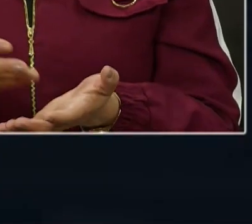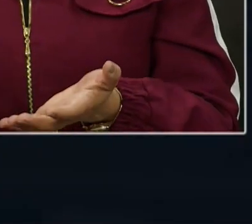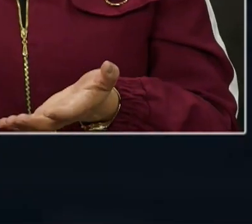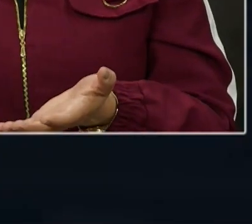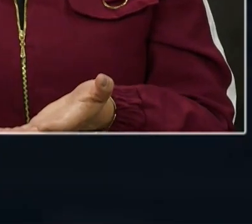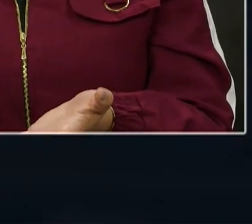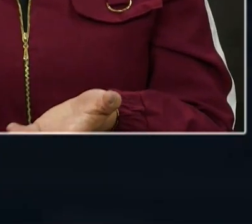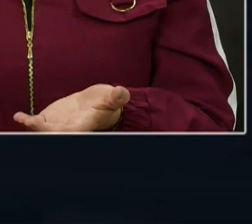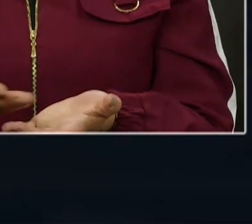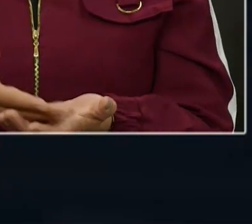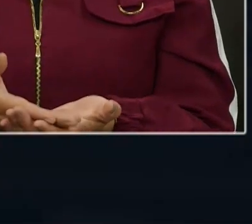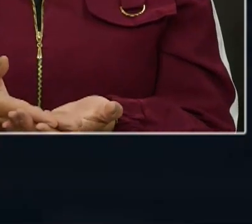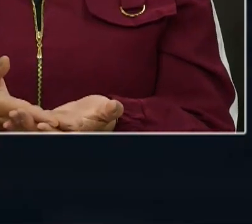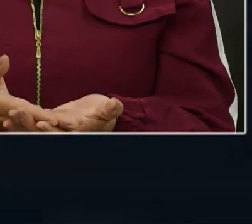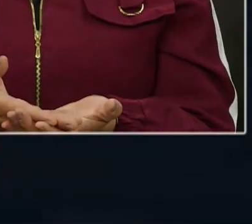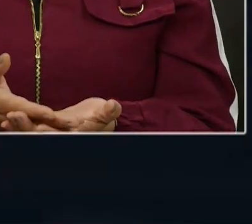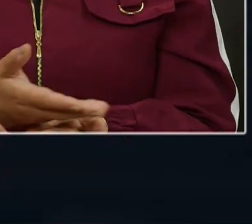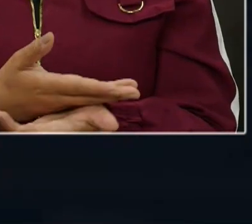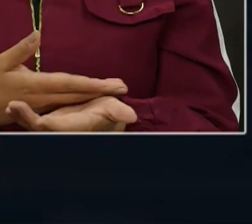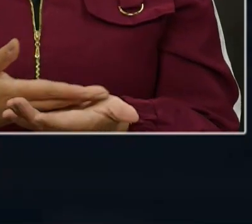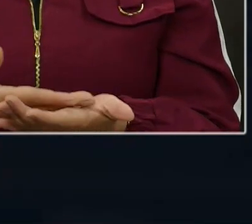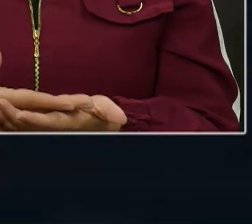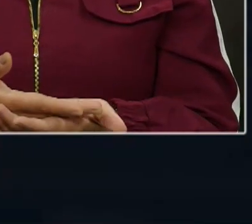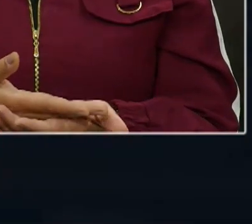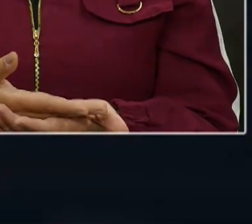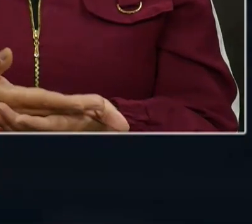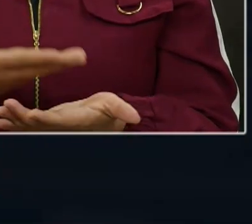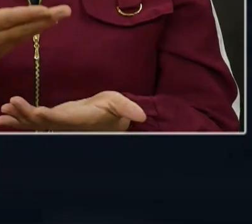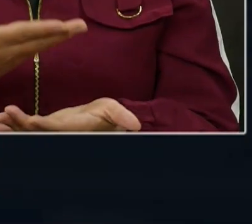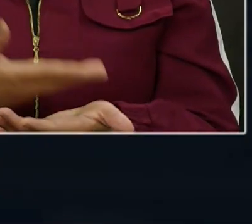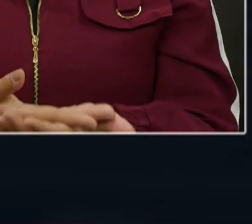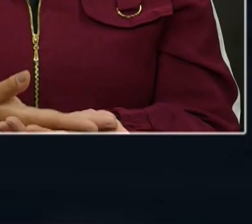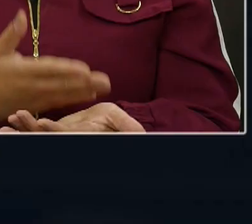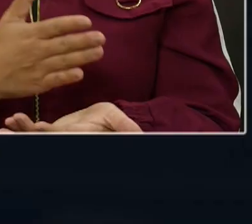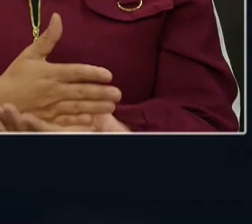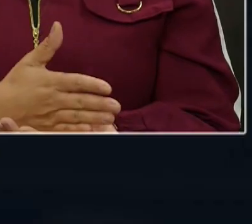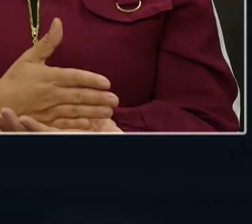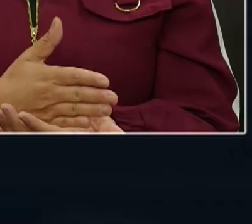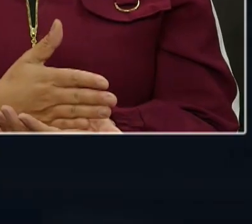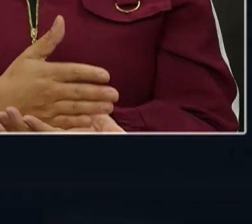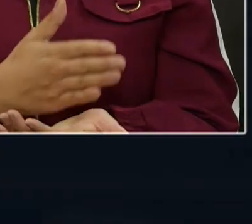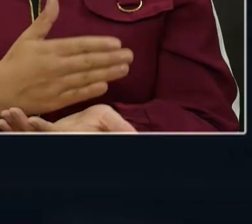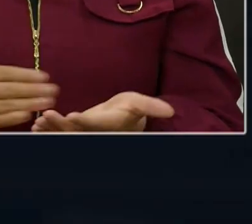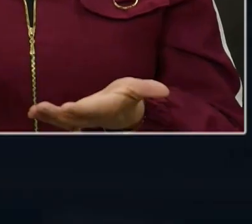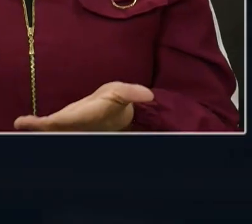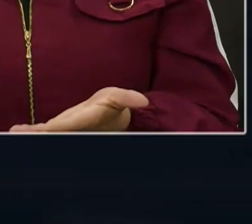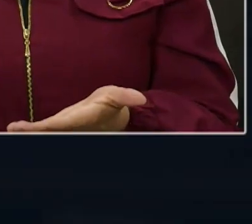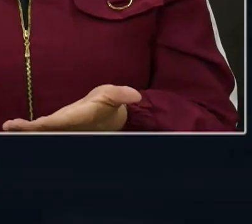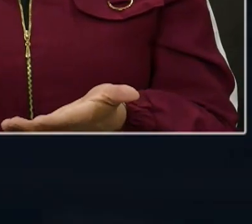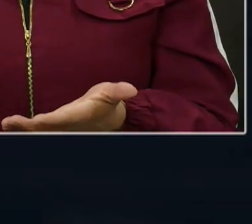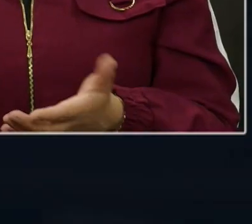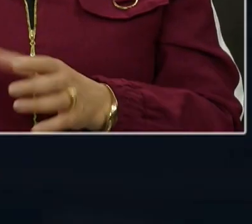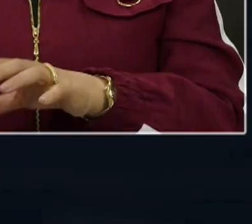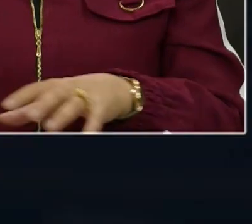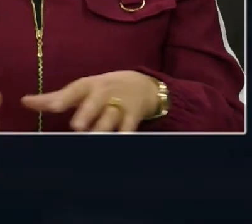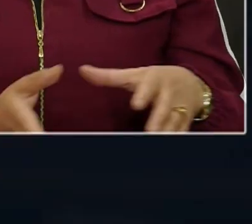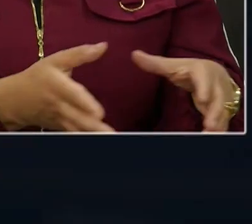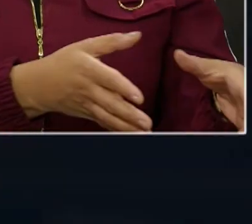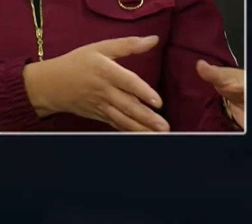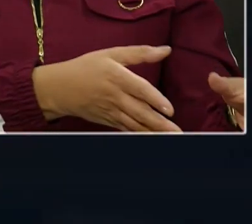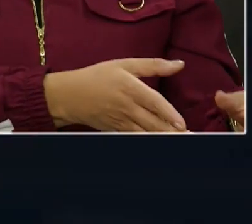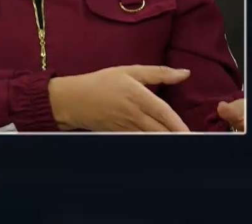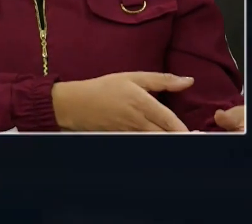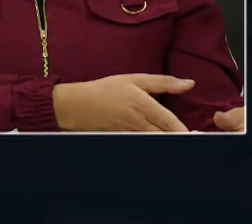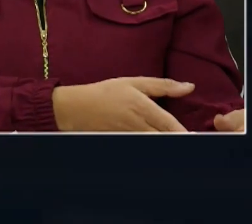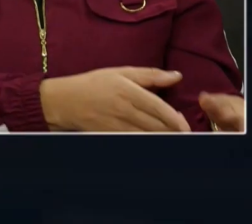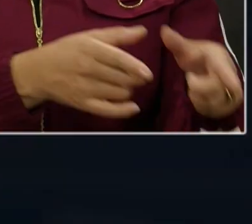nós falamos dos filhos, agora a gente precisa também fazer uma ressignificação desses pais que, por agir dessa forma, eles